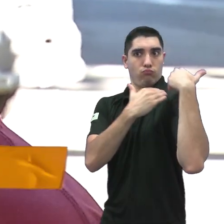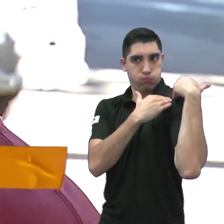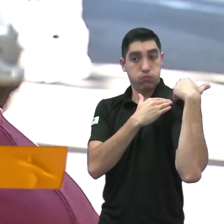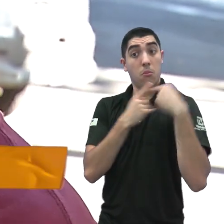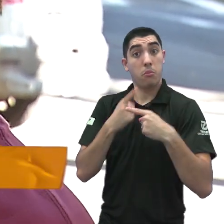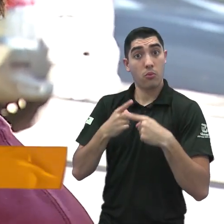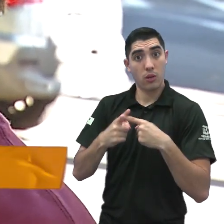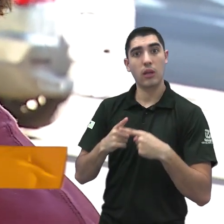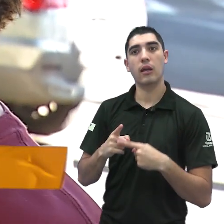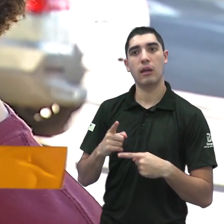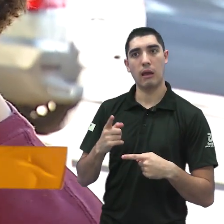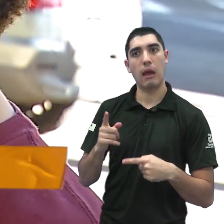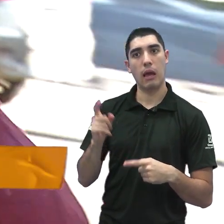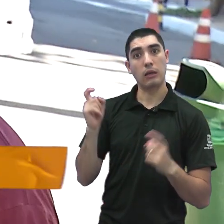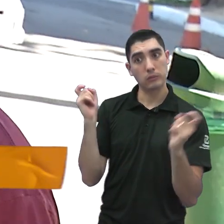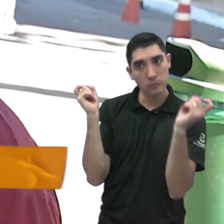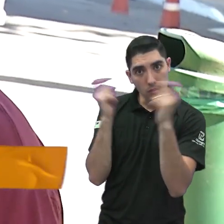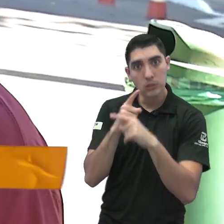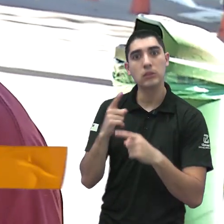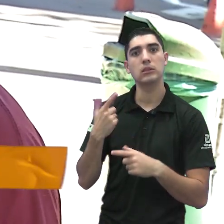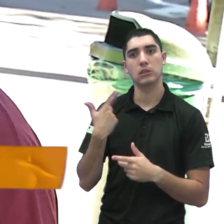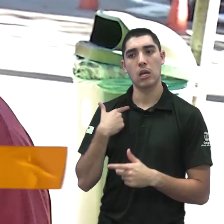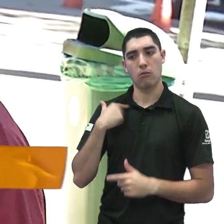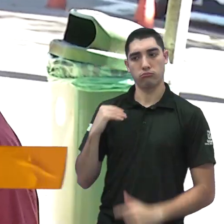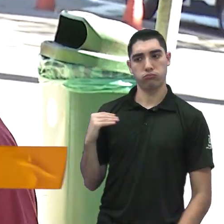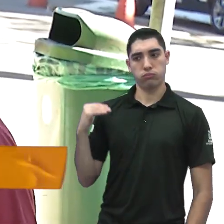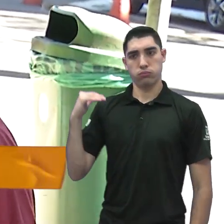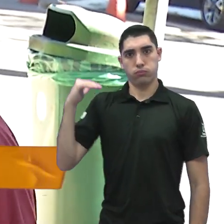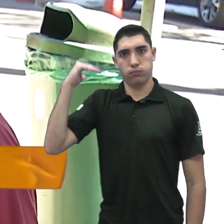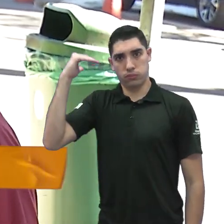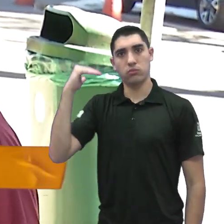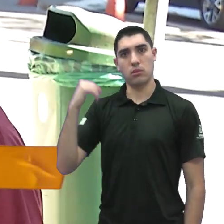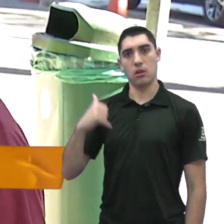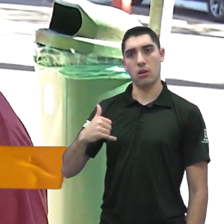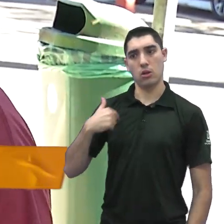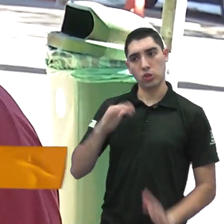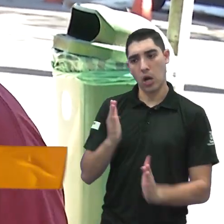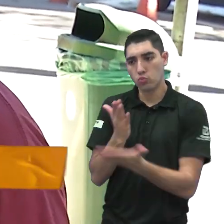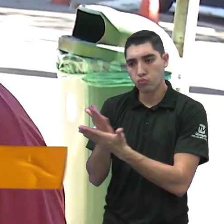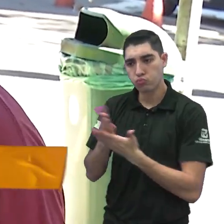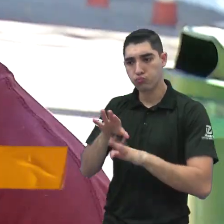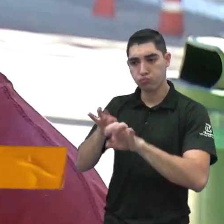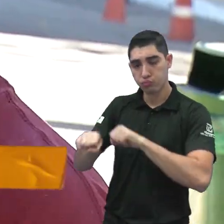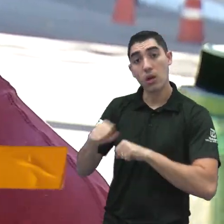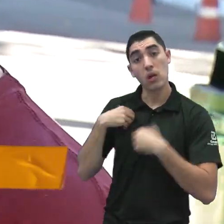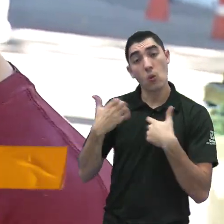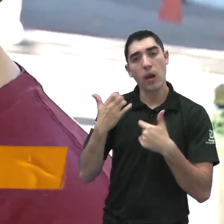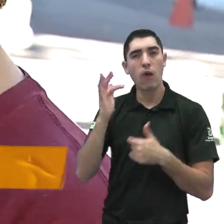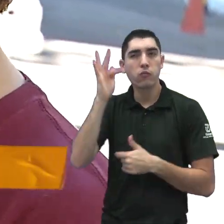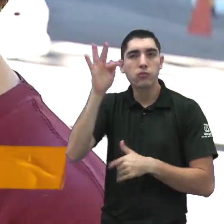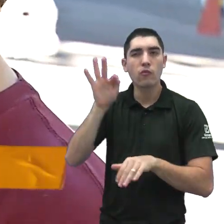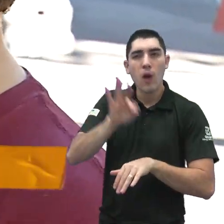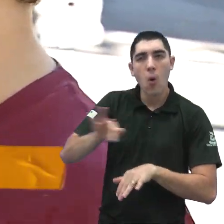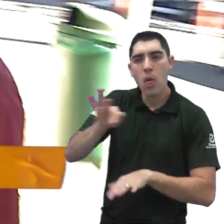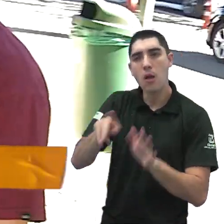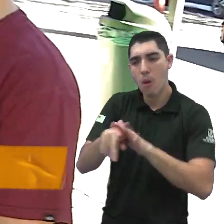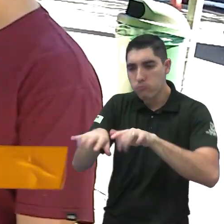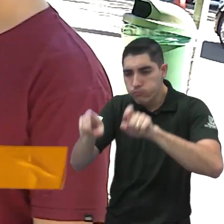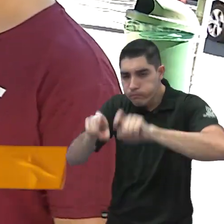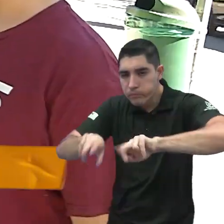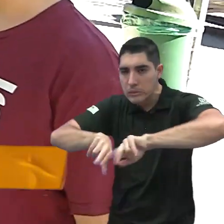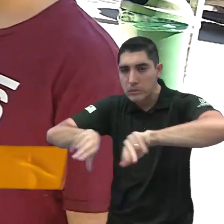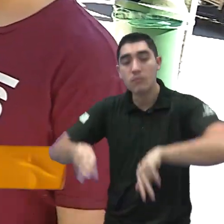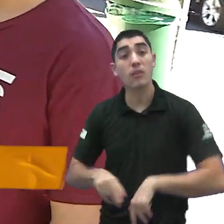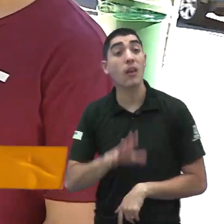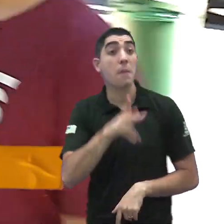porque vai ser mais futurístico, vou estar mais crescido, já vou ter completado os estudos e eu quero me formar em programação. E aí não vai ter os